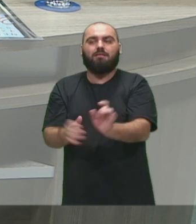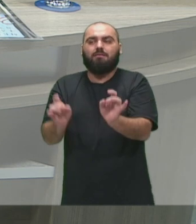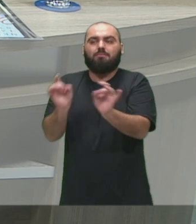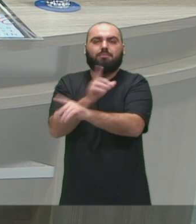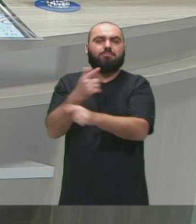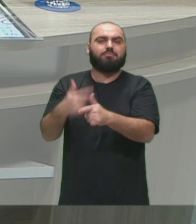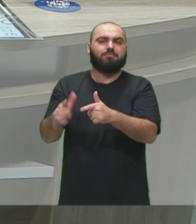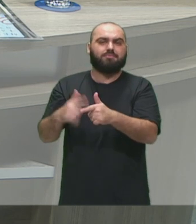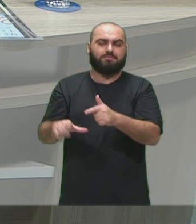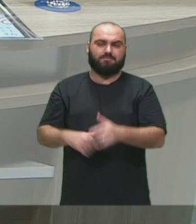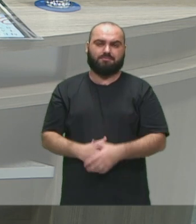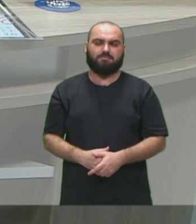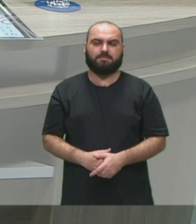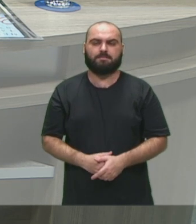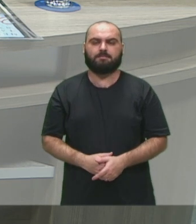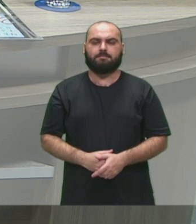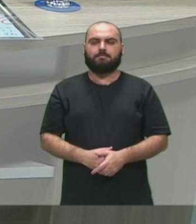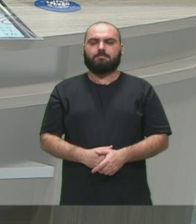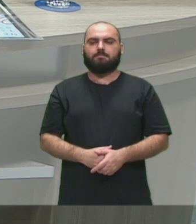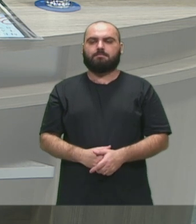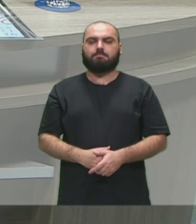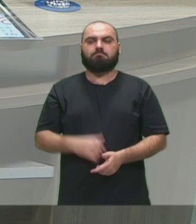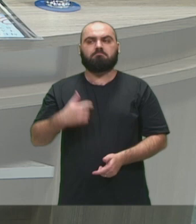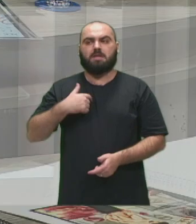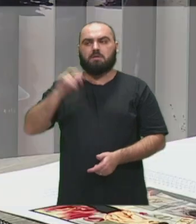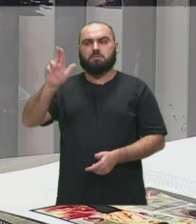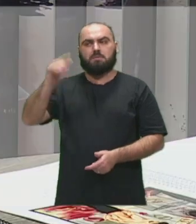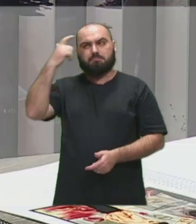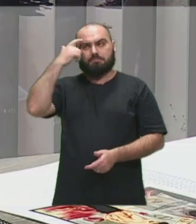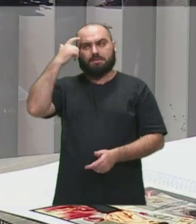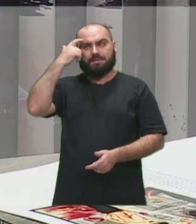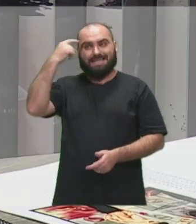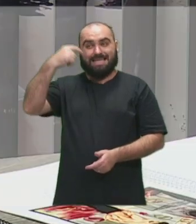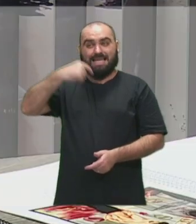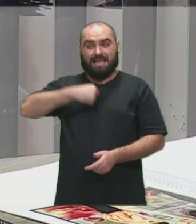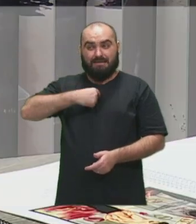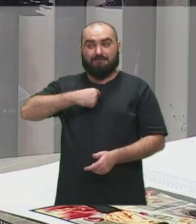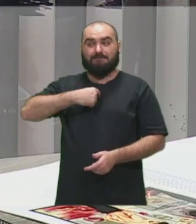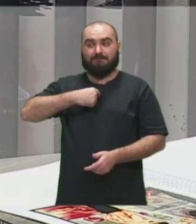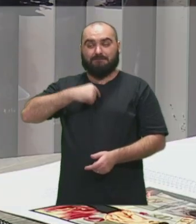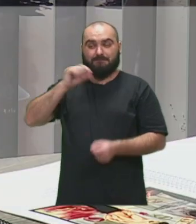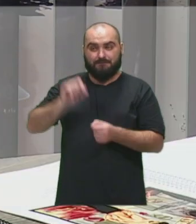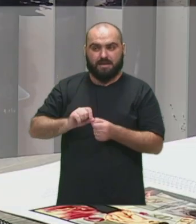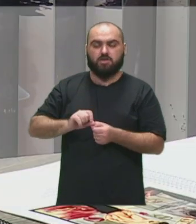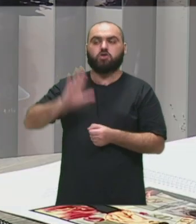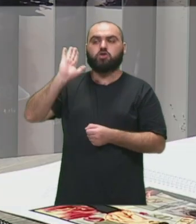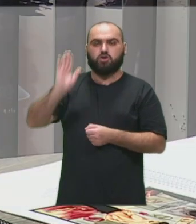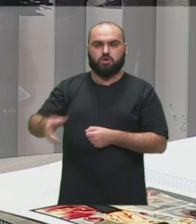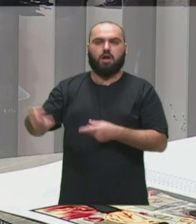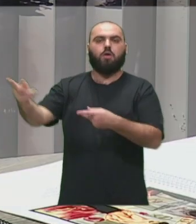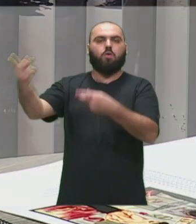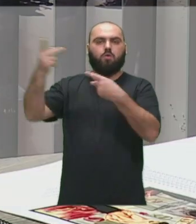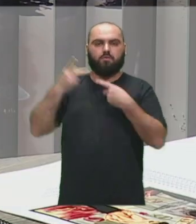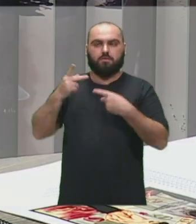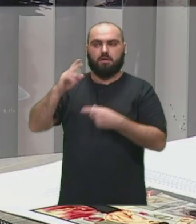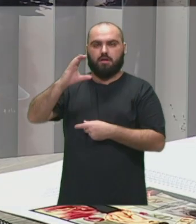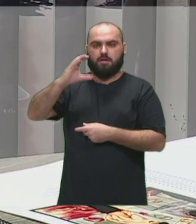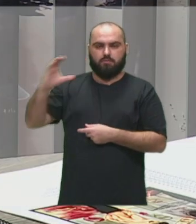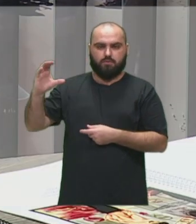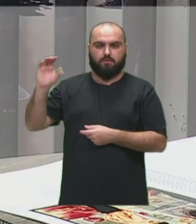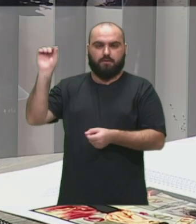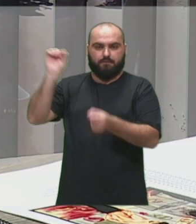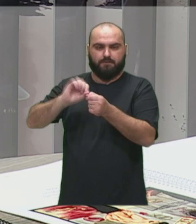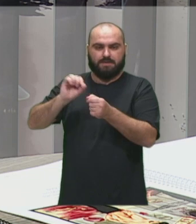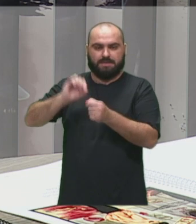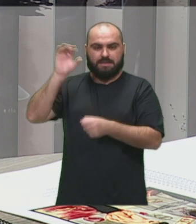feridas. Eu ainda não pensei em eu fazer. Já recebi o convite lá em Camboriú para fazer isso, para